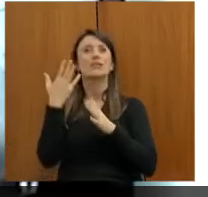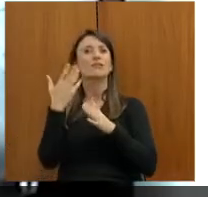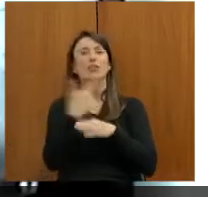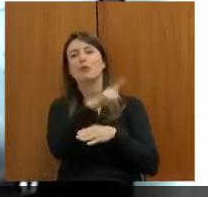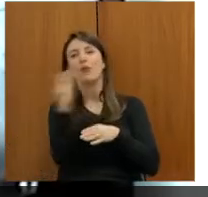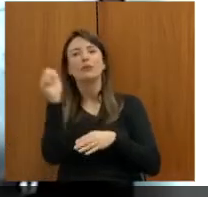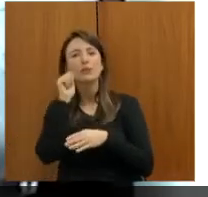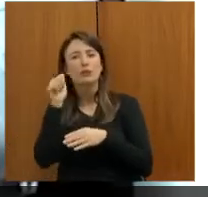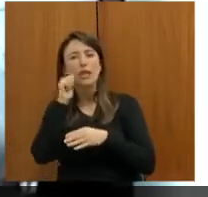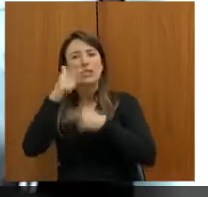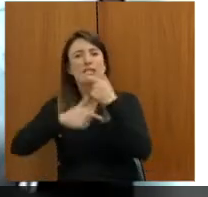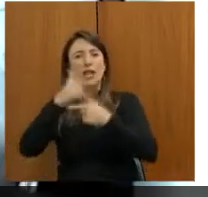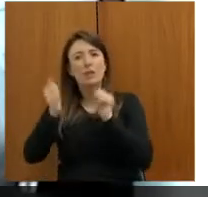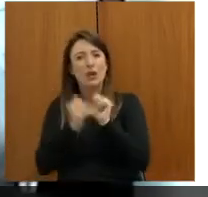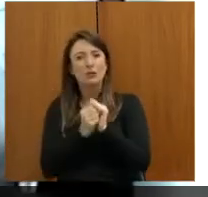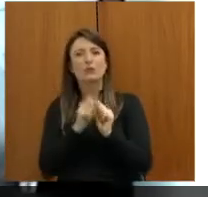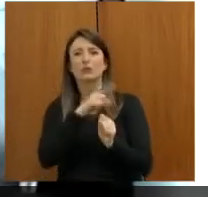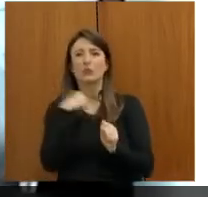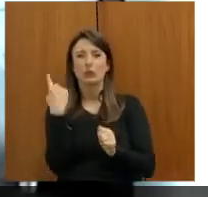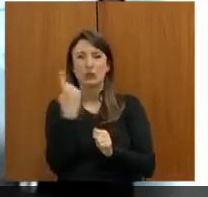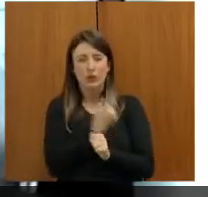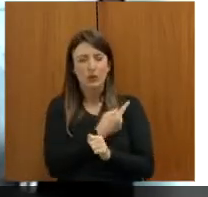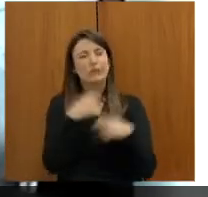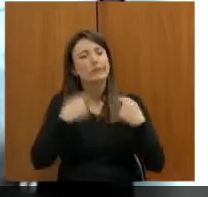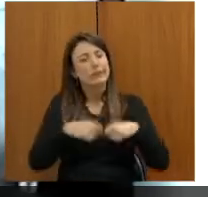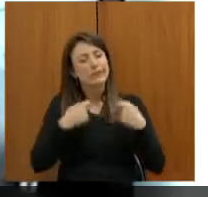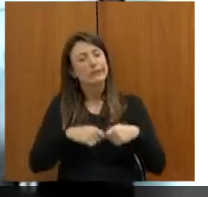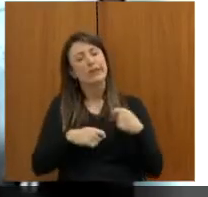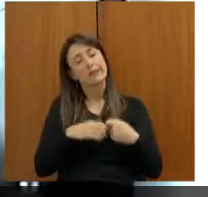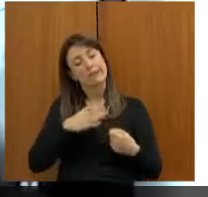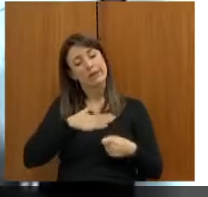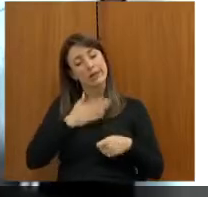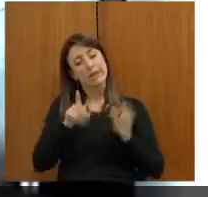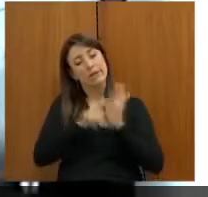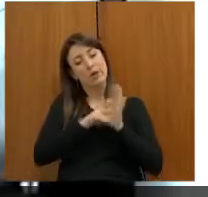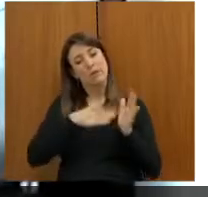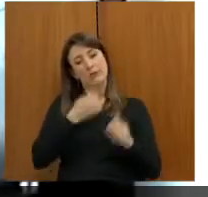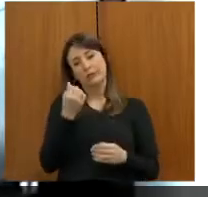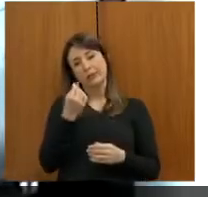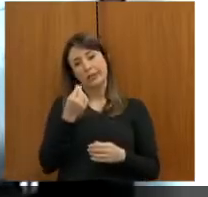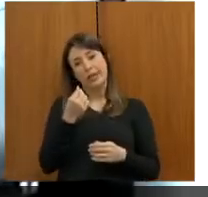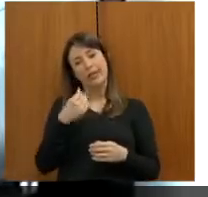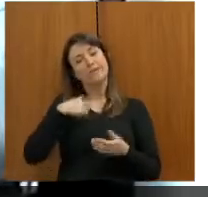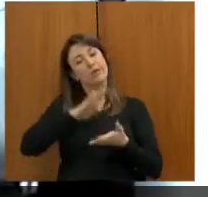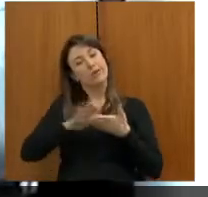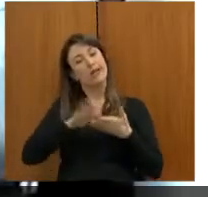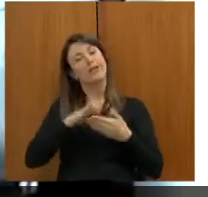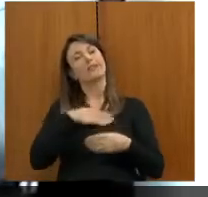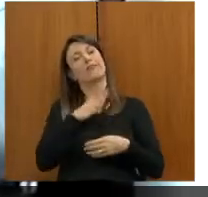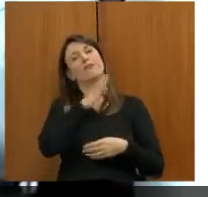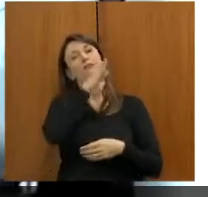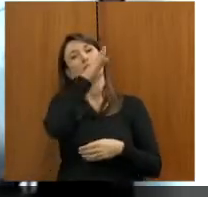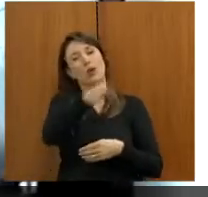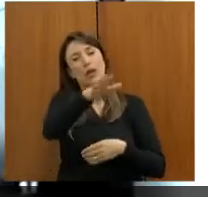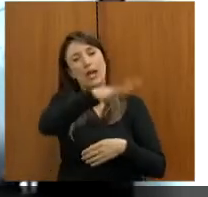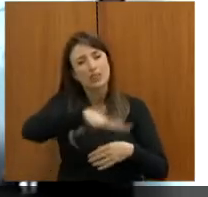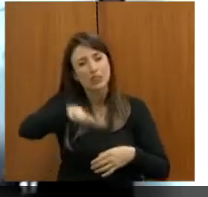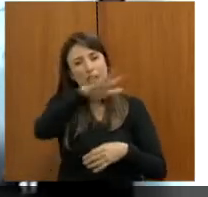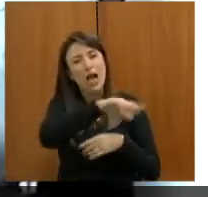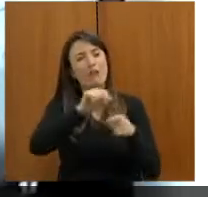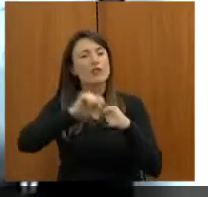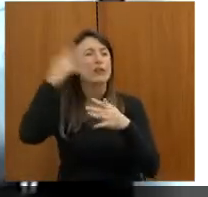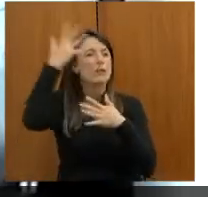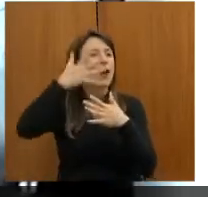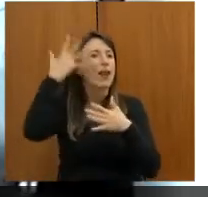mulheres que trabalham conosco temos que nos deslocar com dinheiro próprio até as regiões para dar palestras conversar